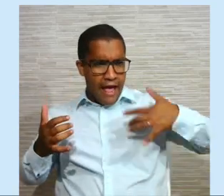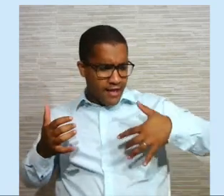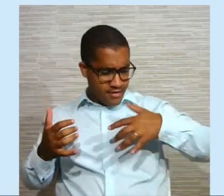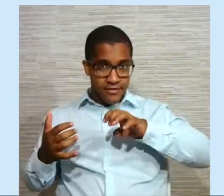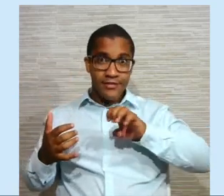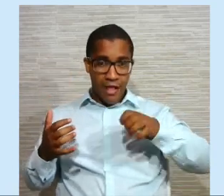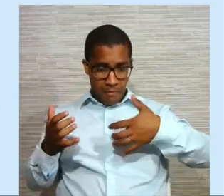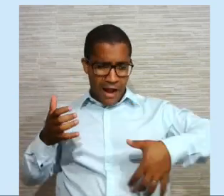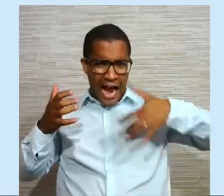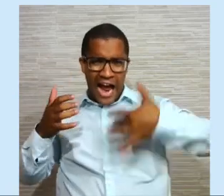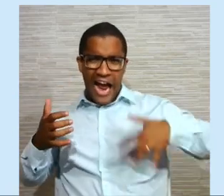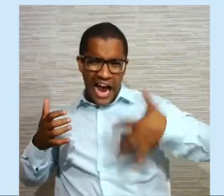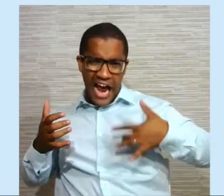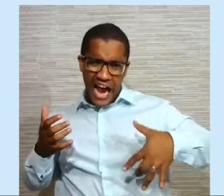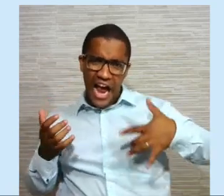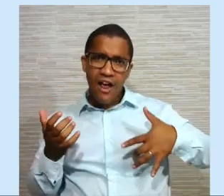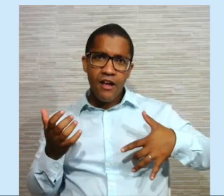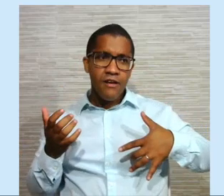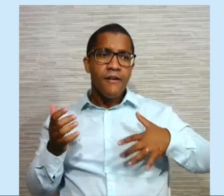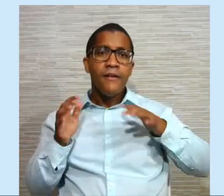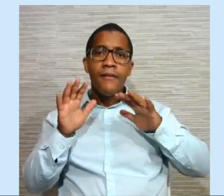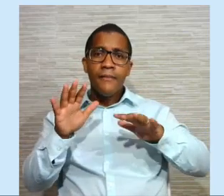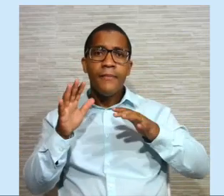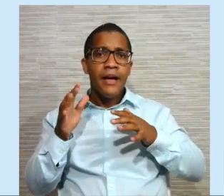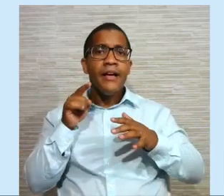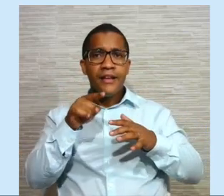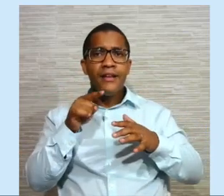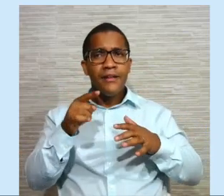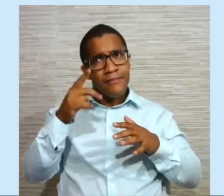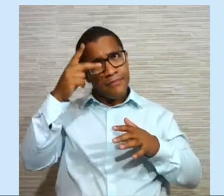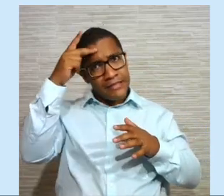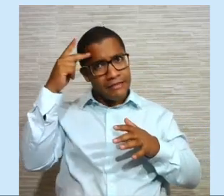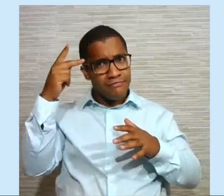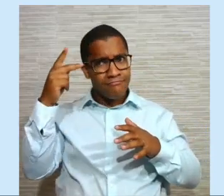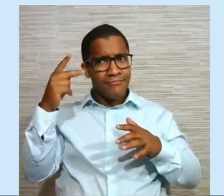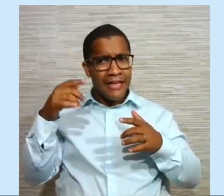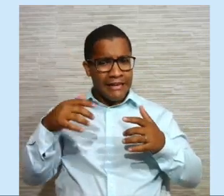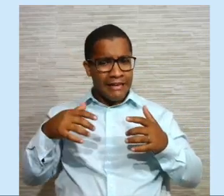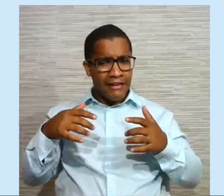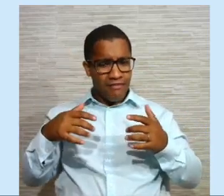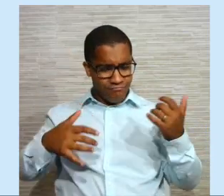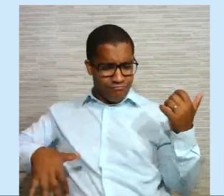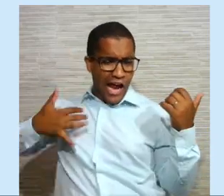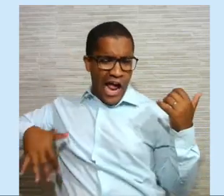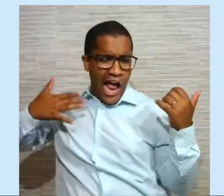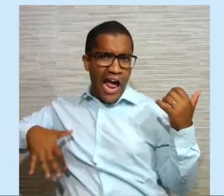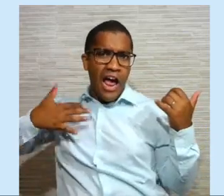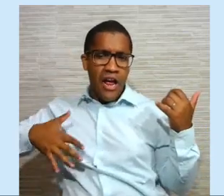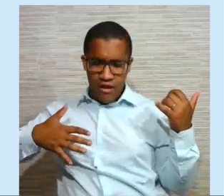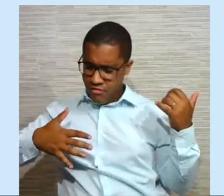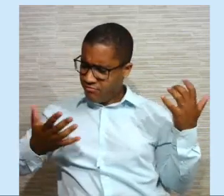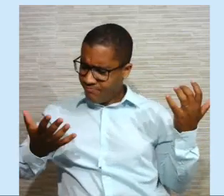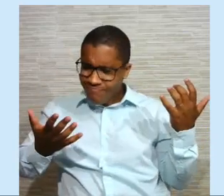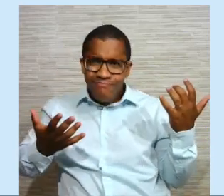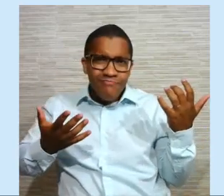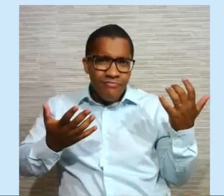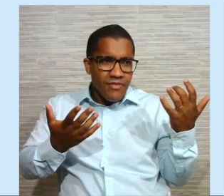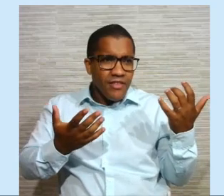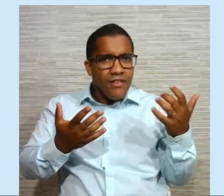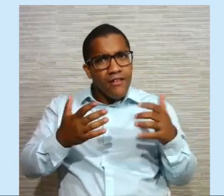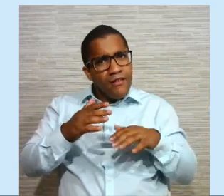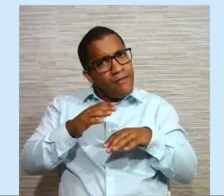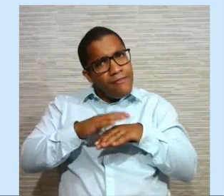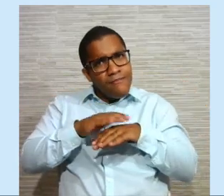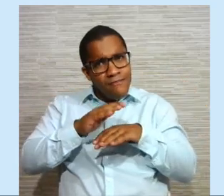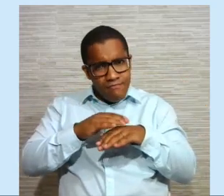mas a guitarra ele era feito mais ou menos para pessoas destras, as pessoas que tocavam com o